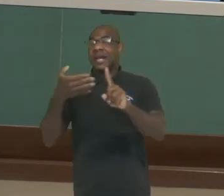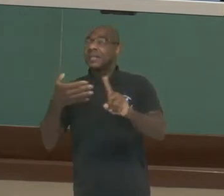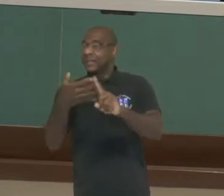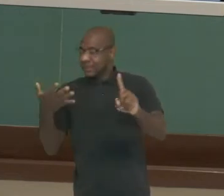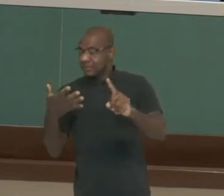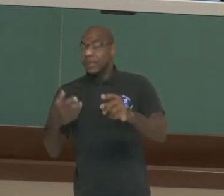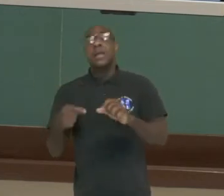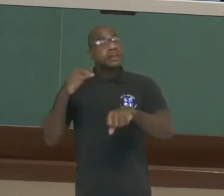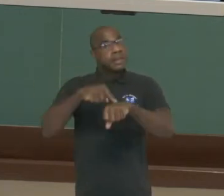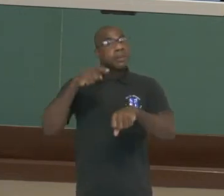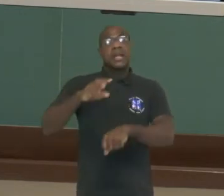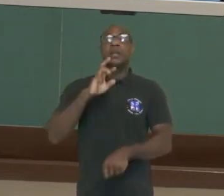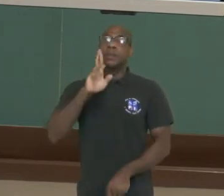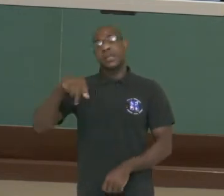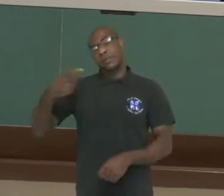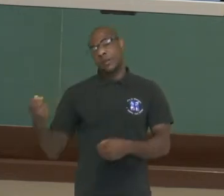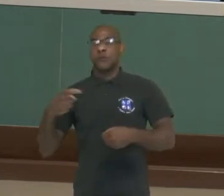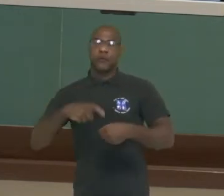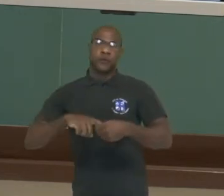vocês responderem. Vamos lá!